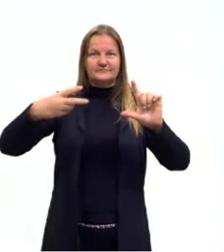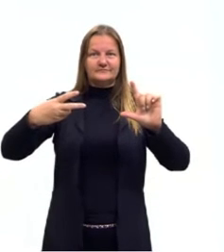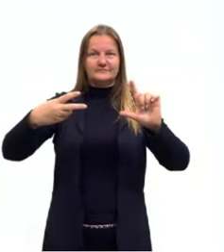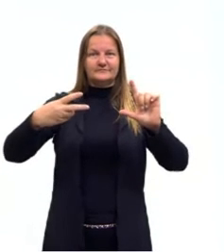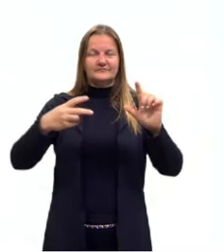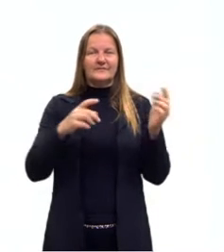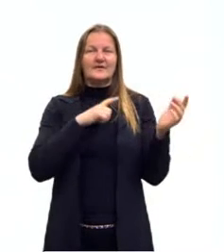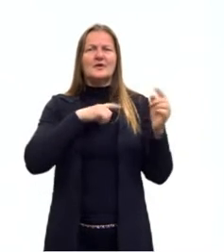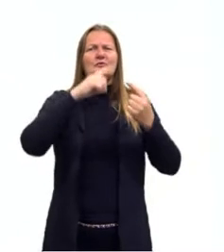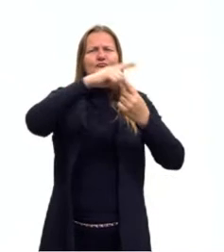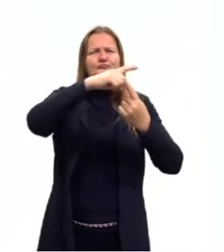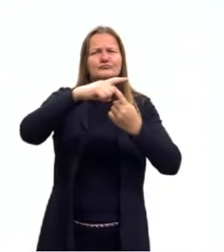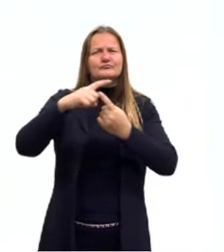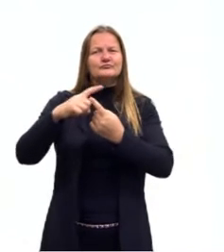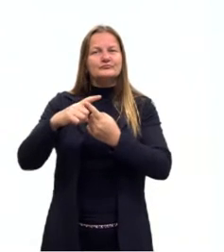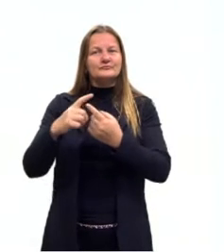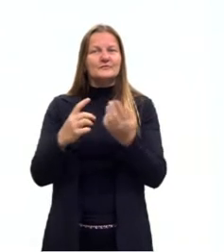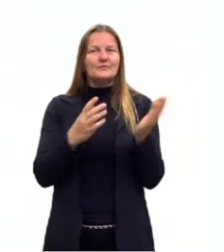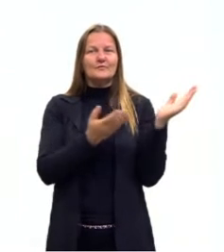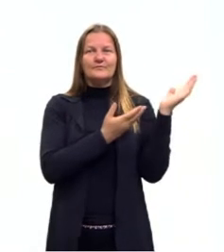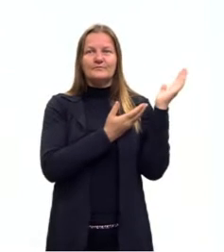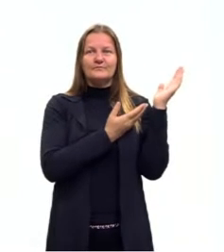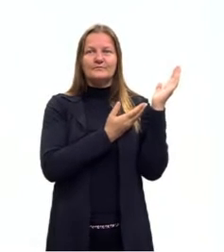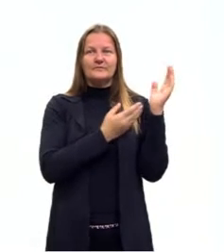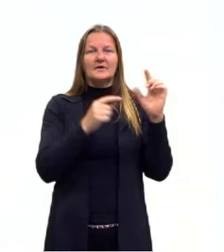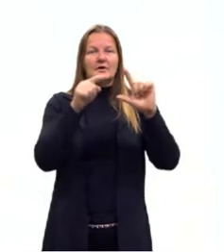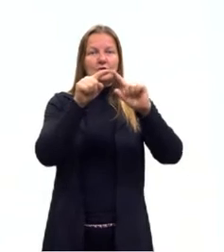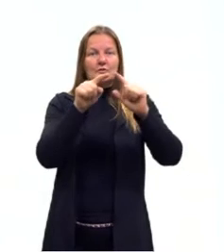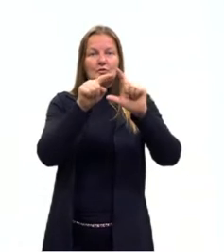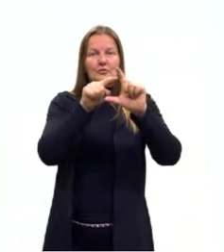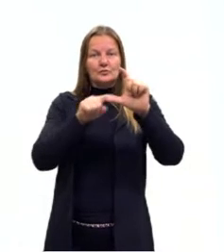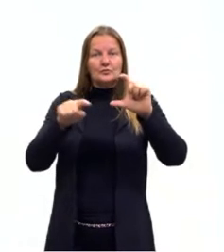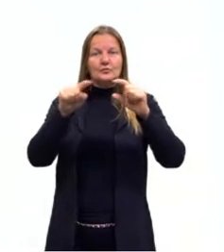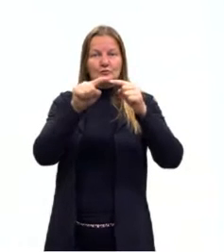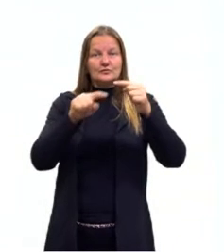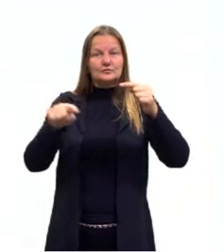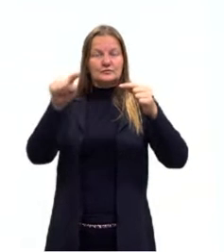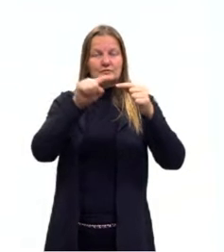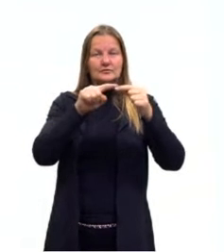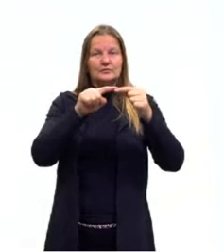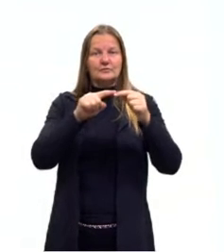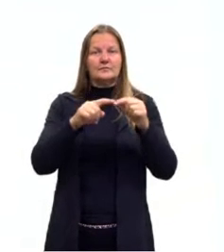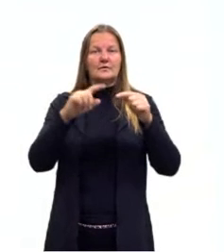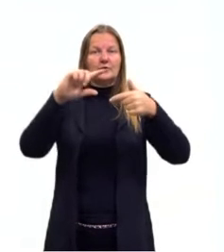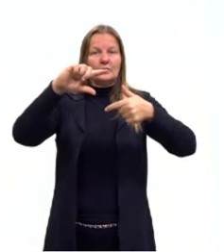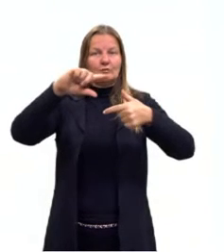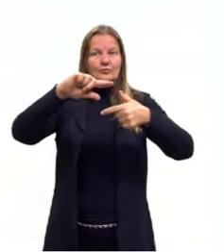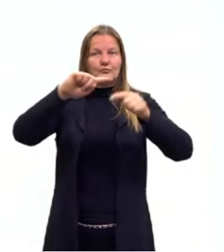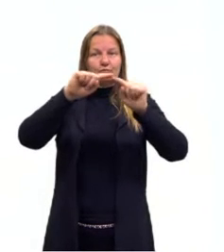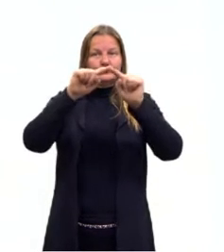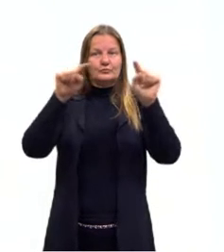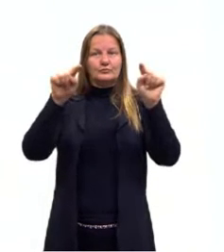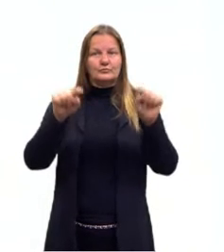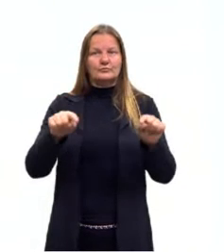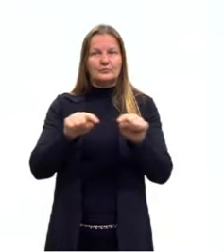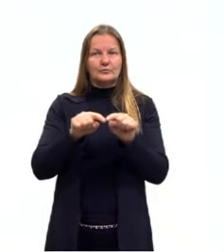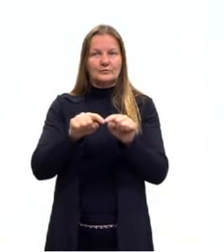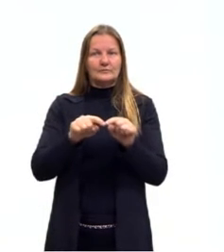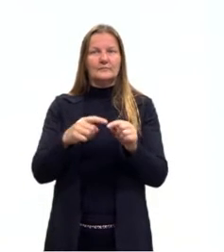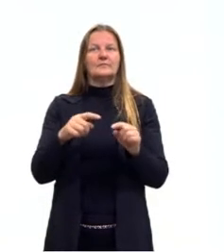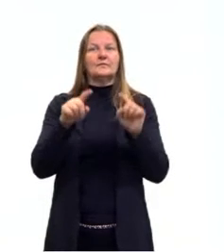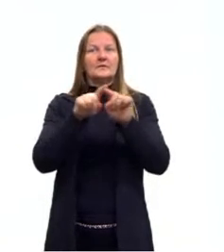temos então várias formas por exemplo círculo quadrado losango o quadrado